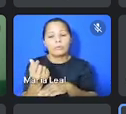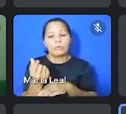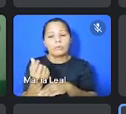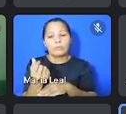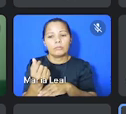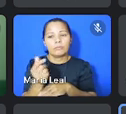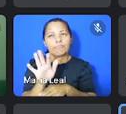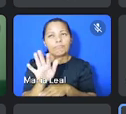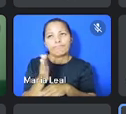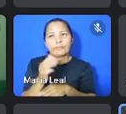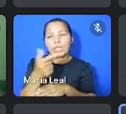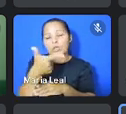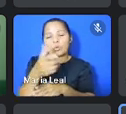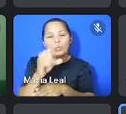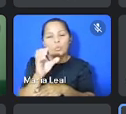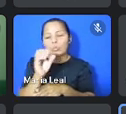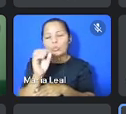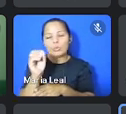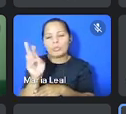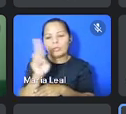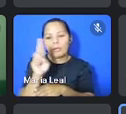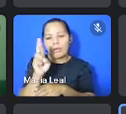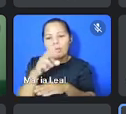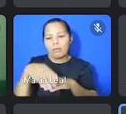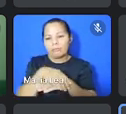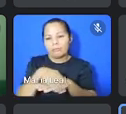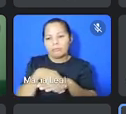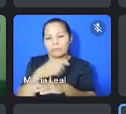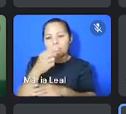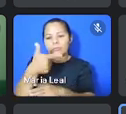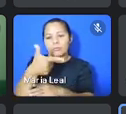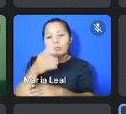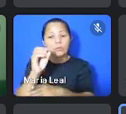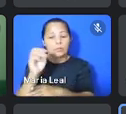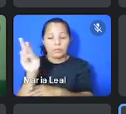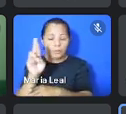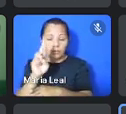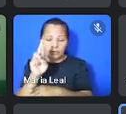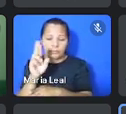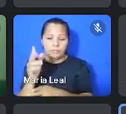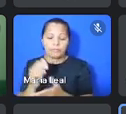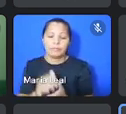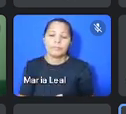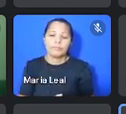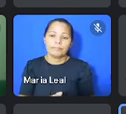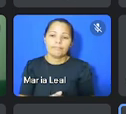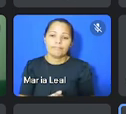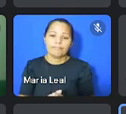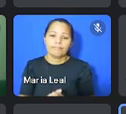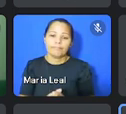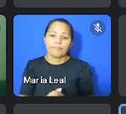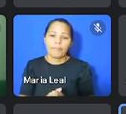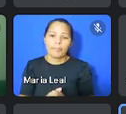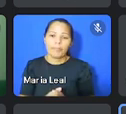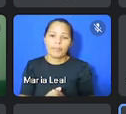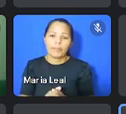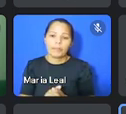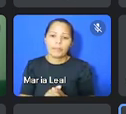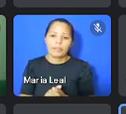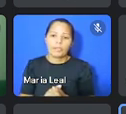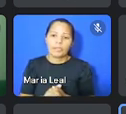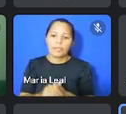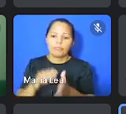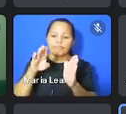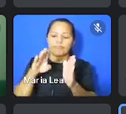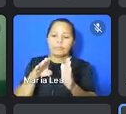sei lá, R$200. Vamos pensar num tênis que custe R$200. E aí eu ganhei 3